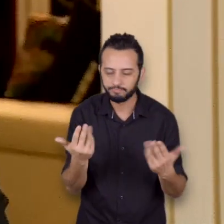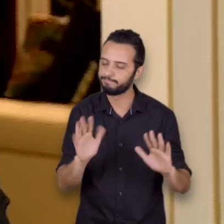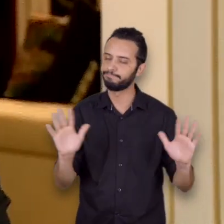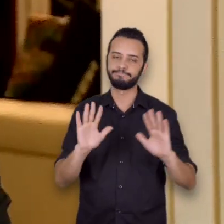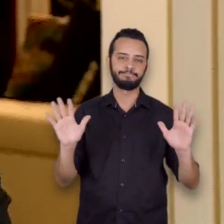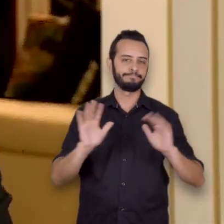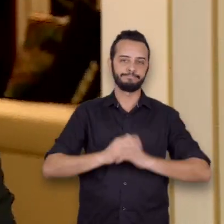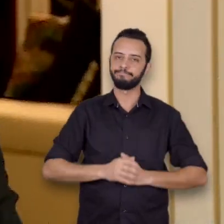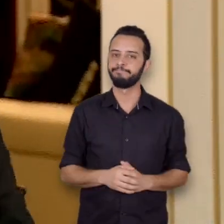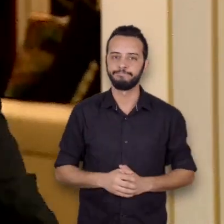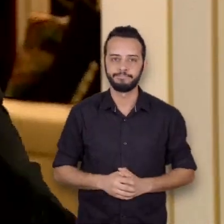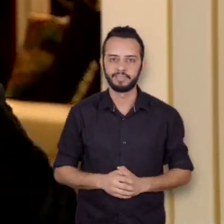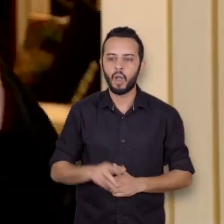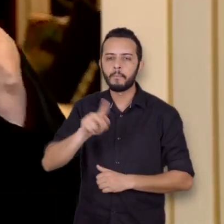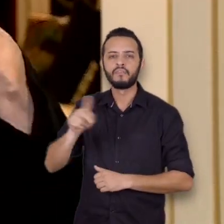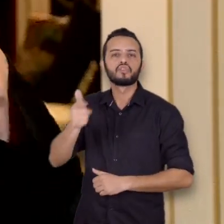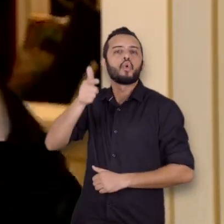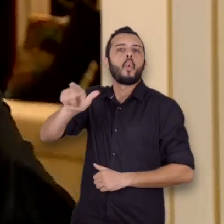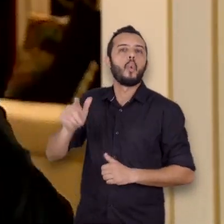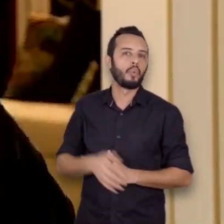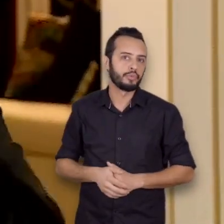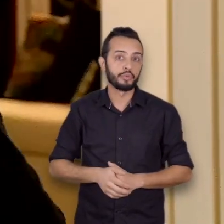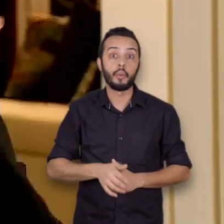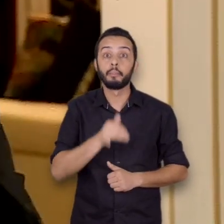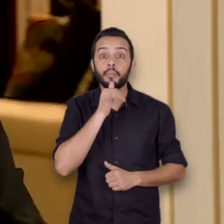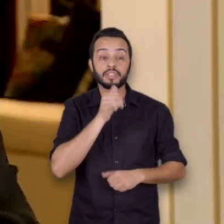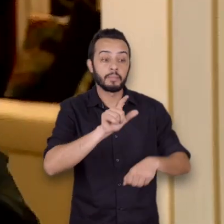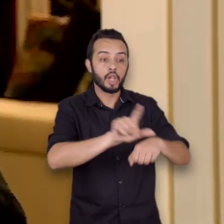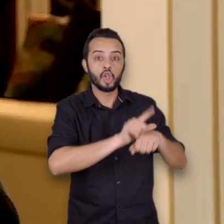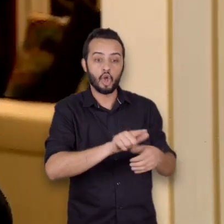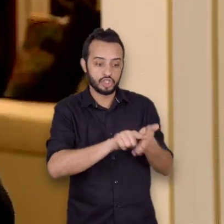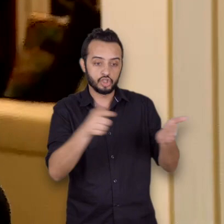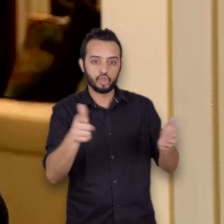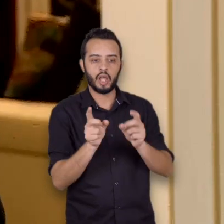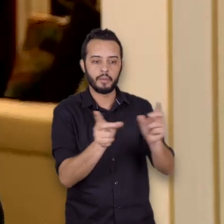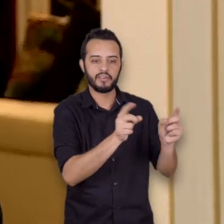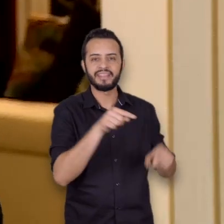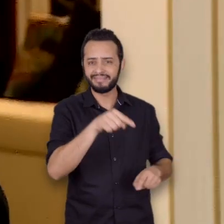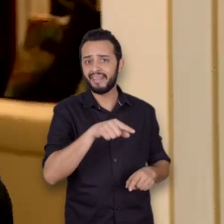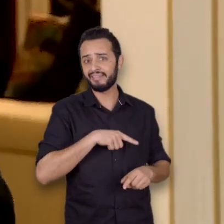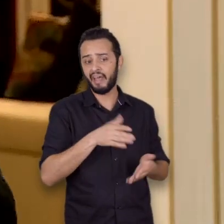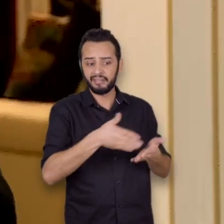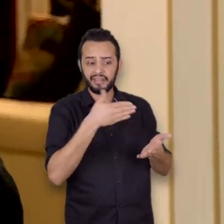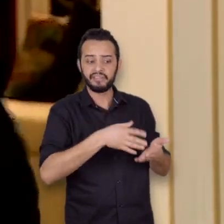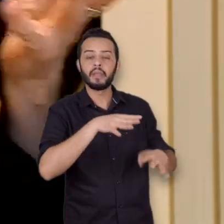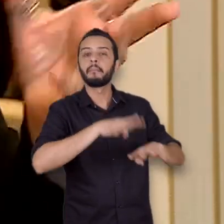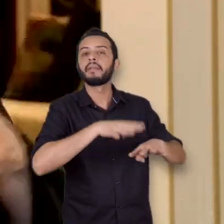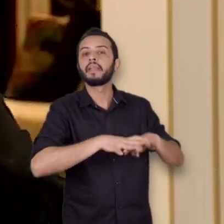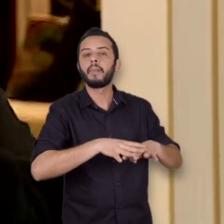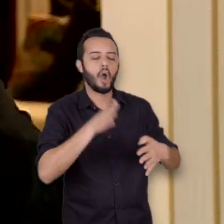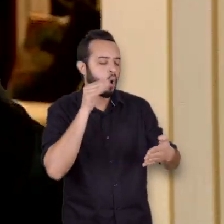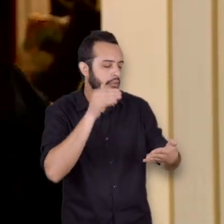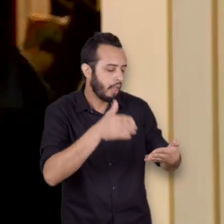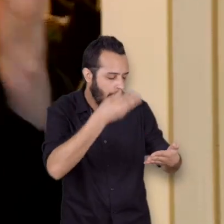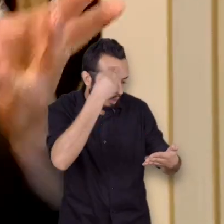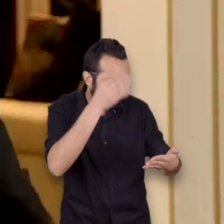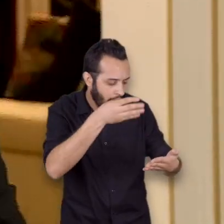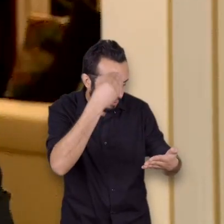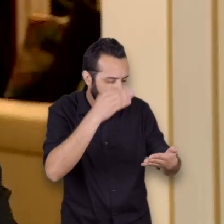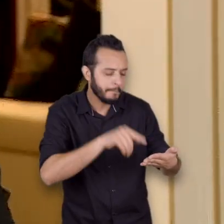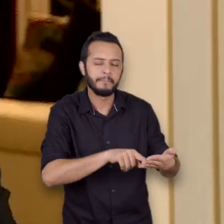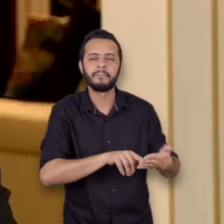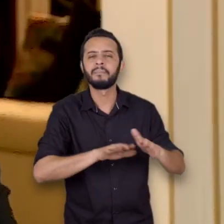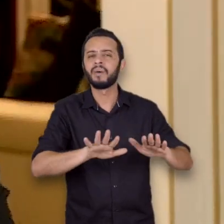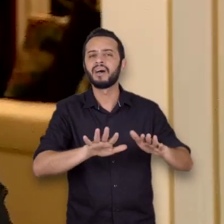frequenta. Né? Na banca de jornais tem livrinho para aprender. Curiosidades matemáticas ensinam